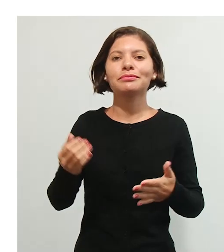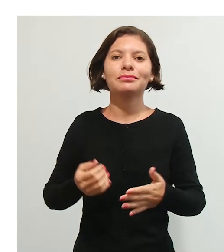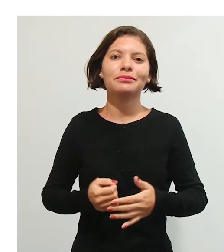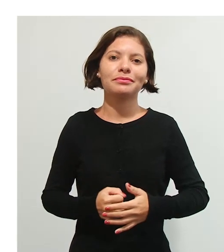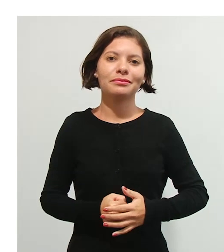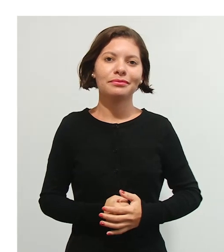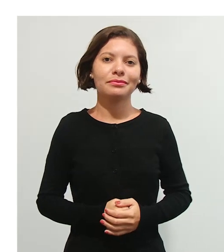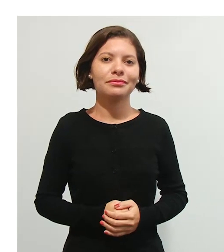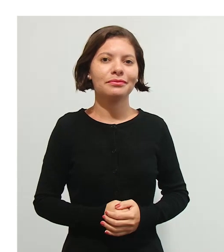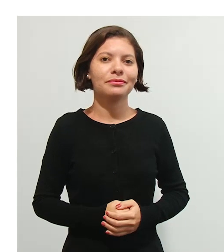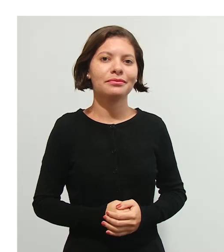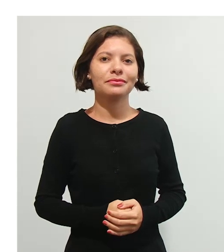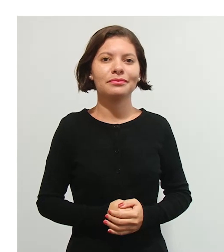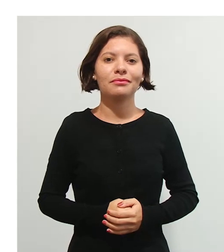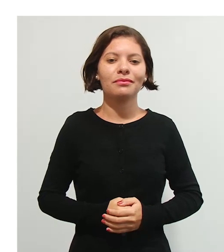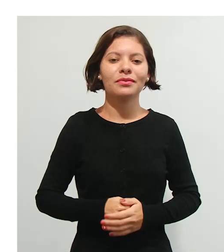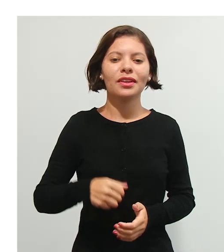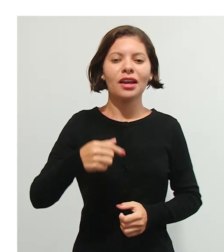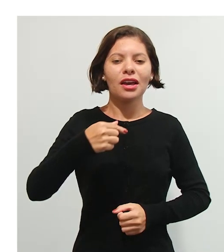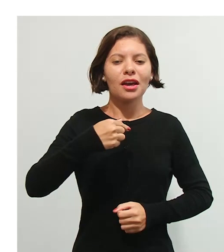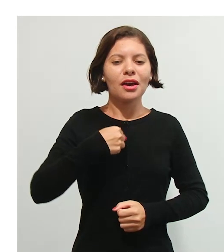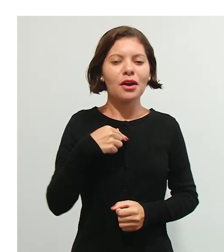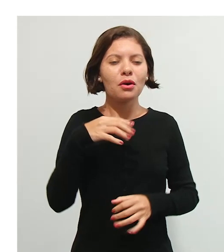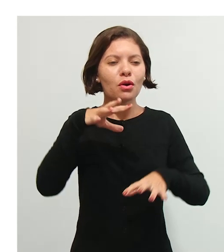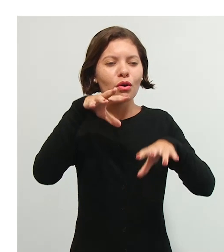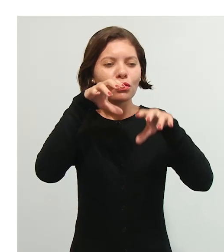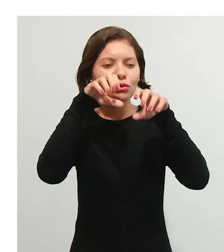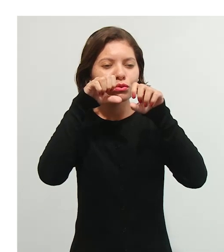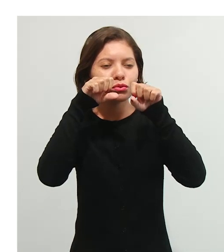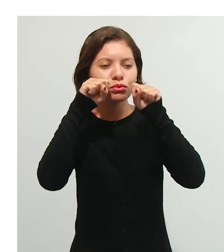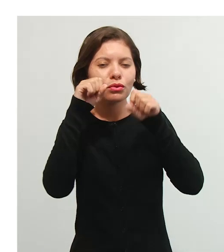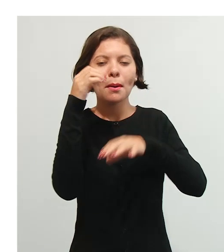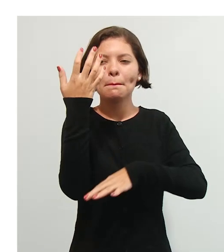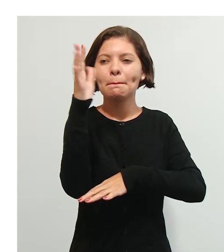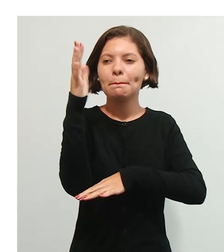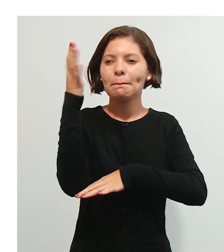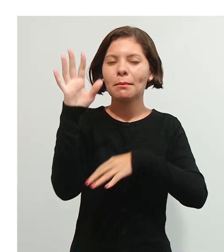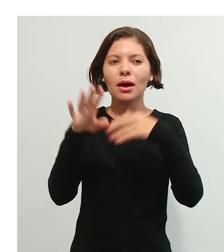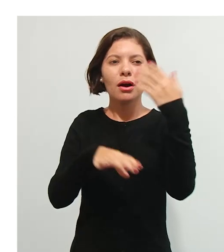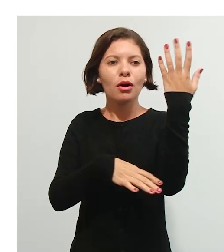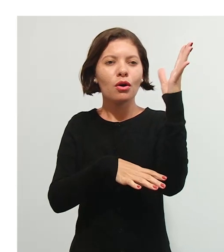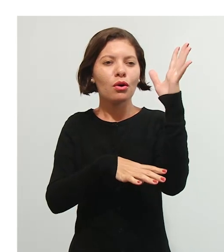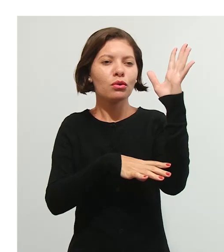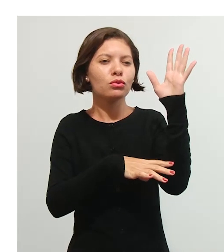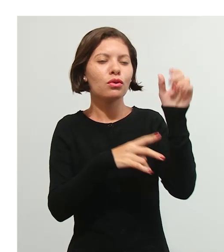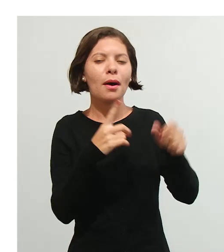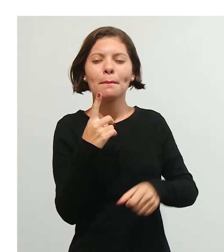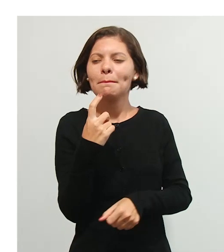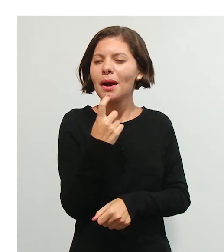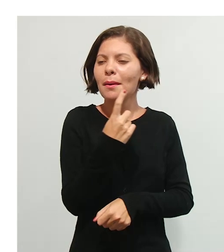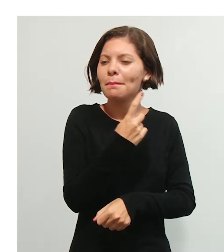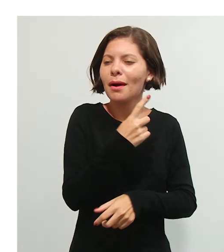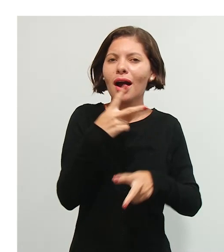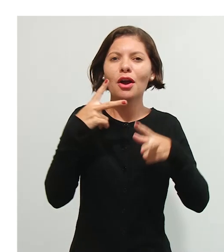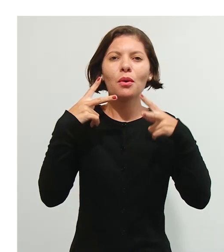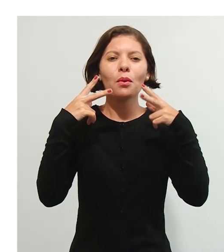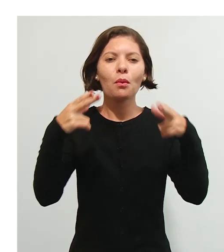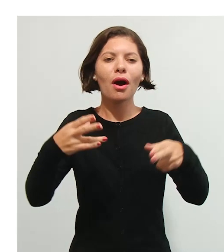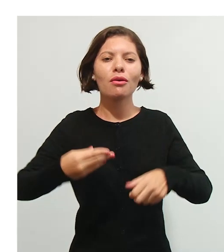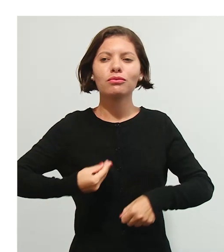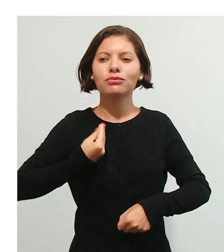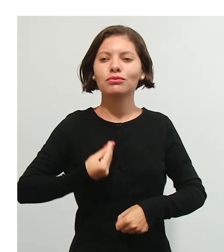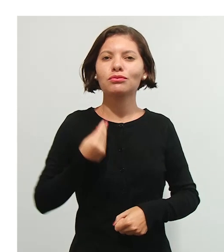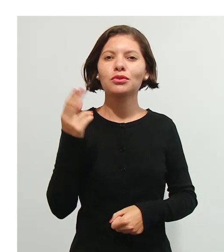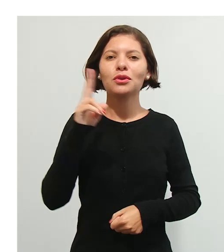né cara por um instante fugaz plantas e bactérias perfumam nossas vidas